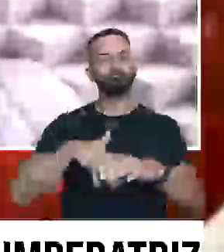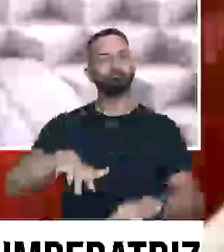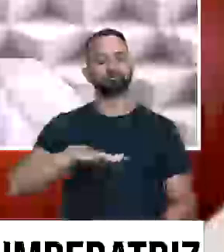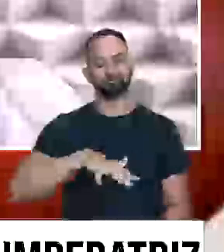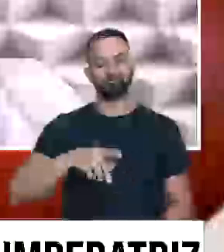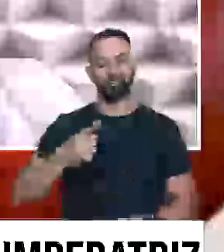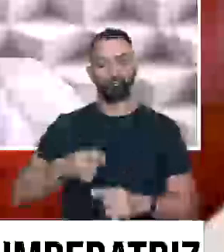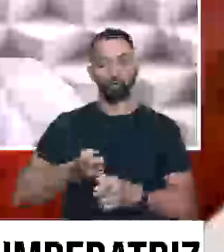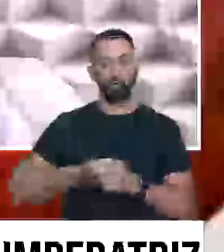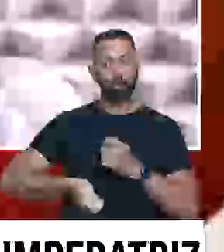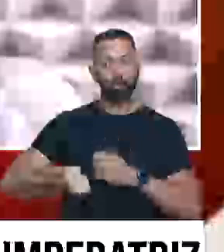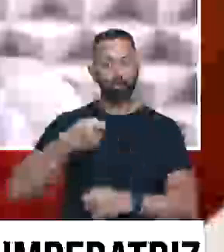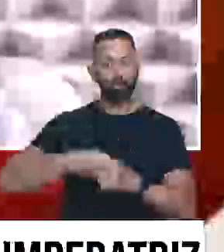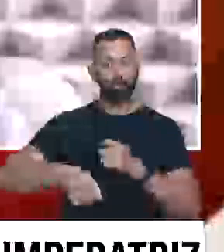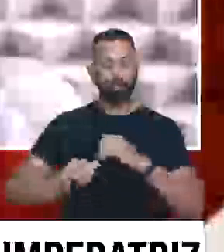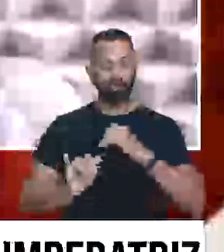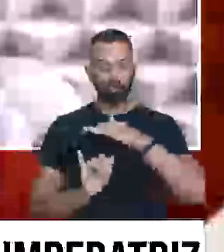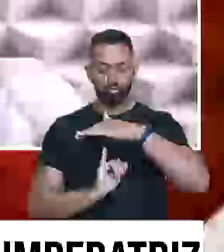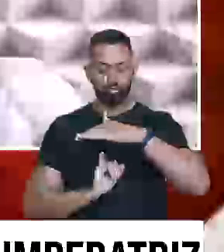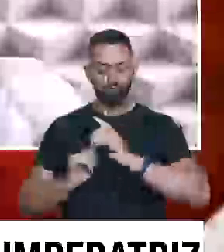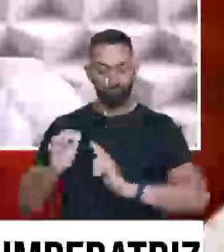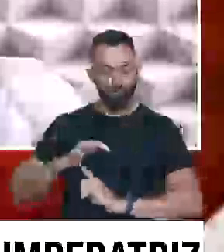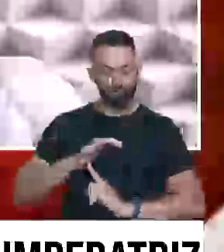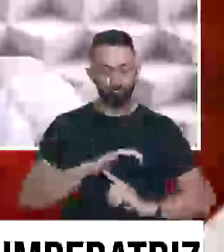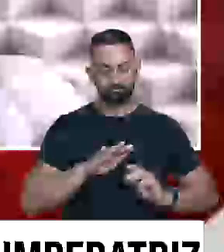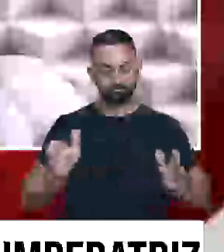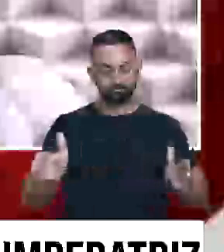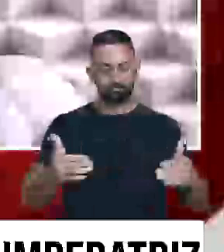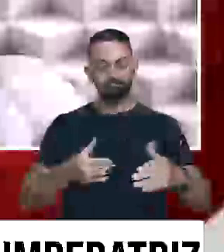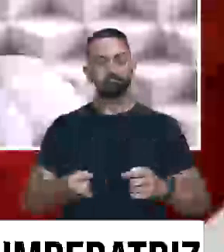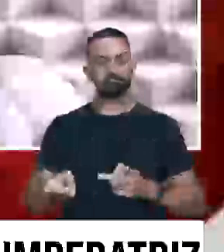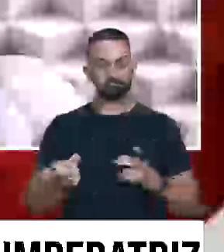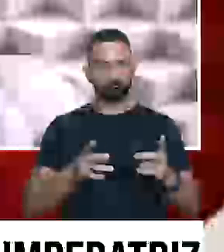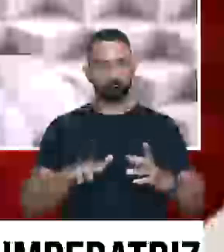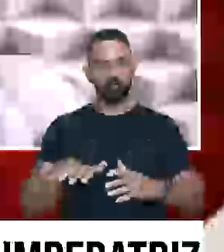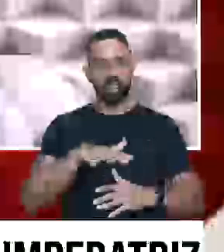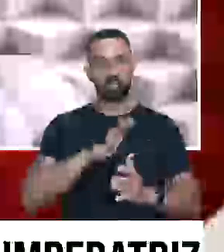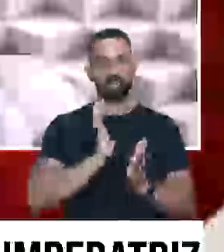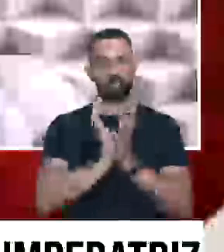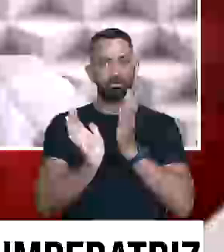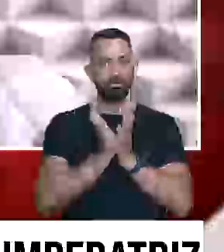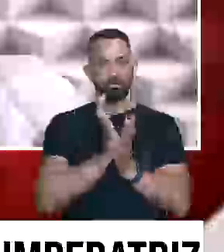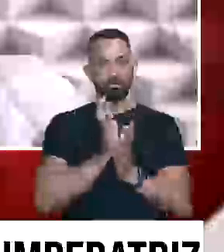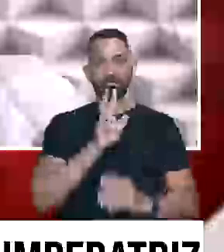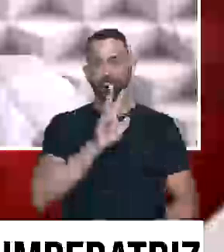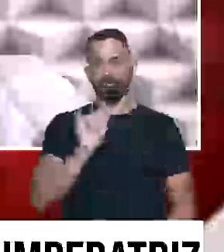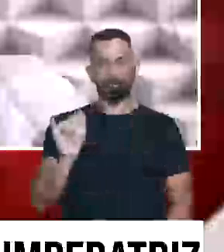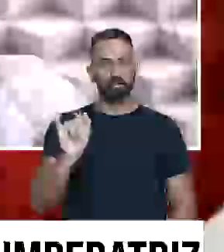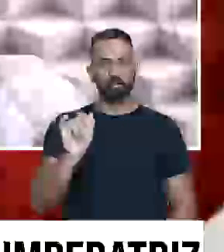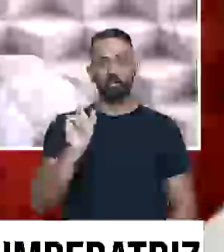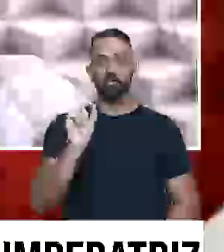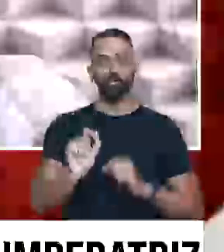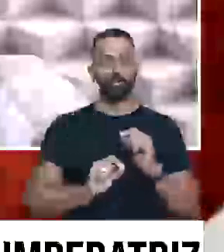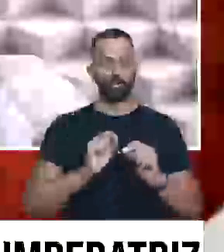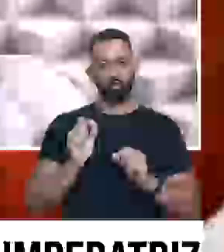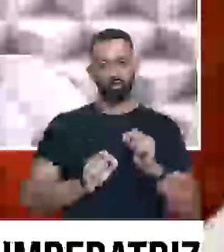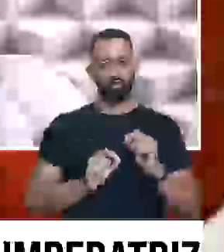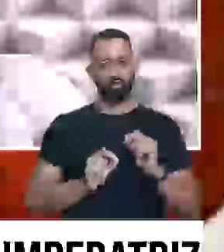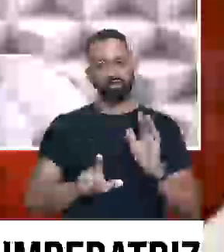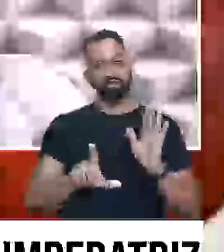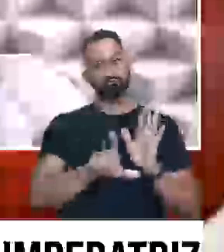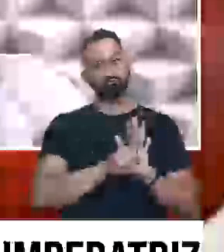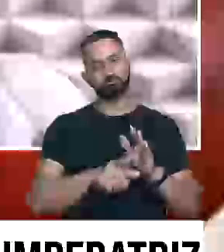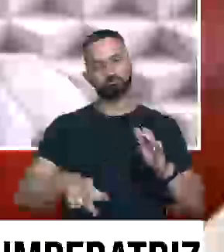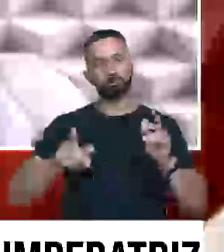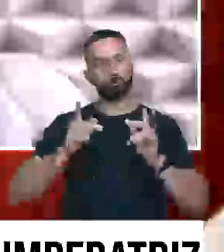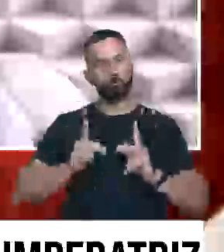cidade. Isso tudo, gente, porque o comércio informal em pontos fixos em uma área como calçadão vai direto infringir o